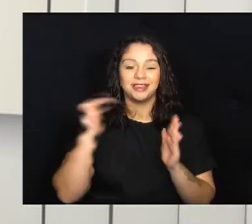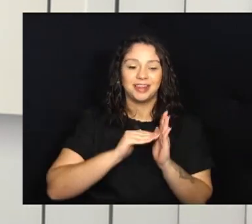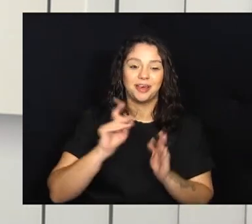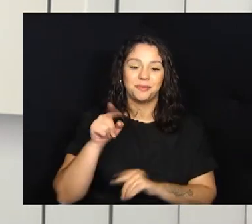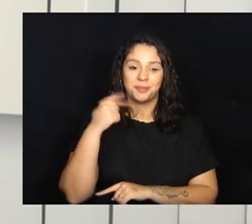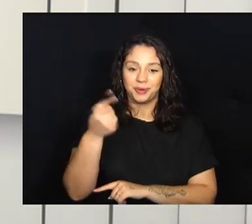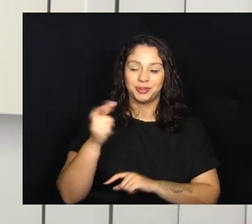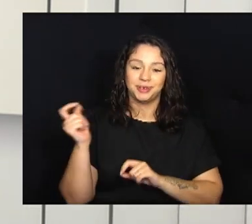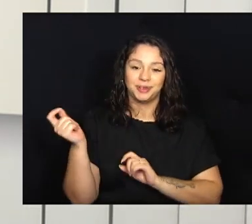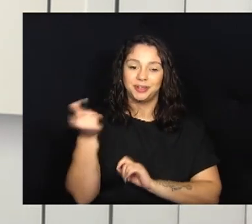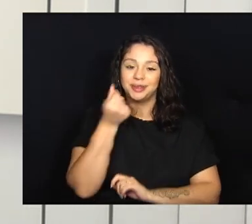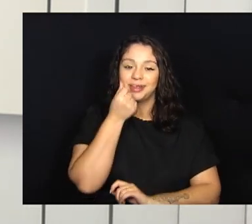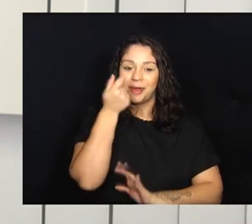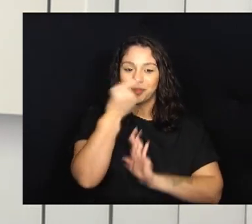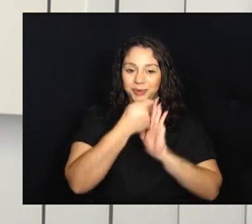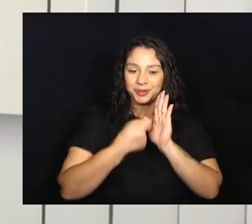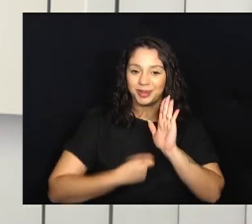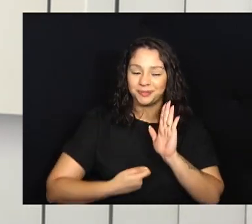próximo Na Ponta do Lápis.